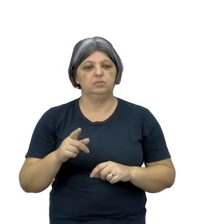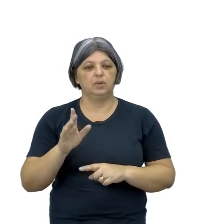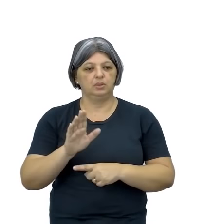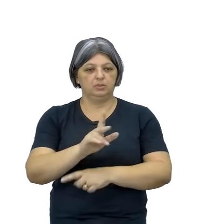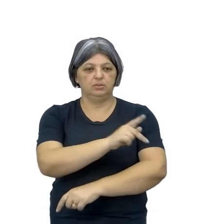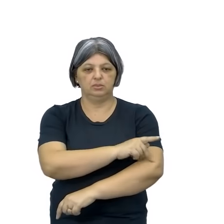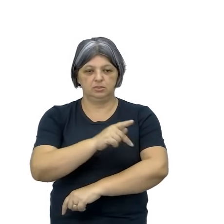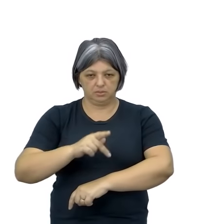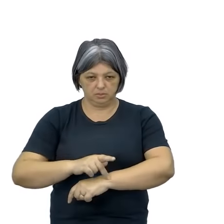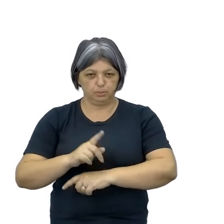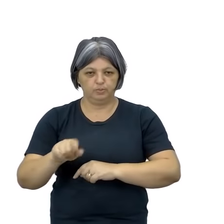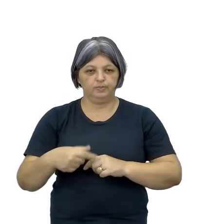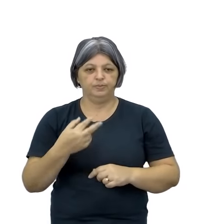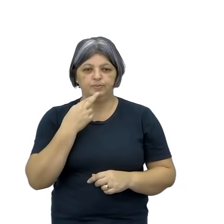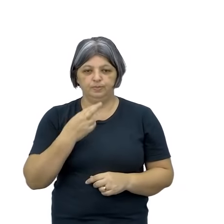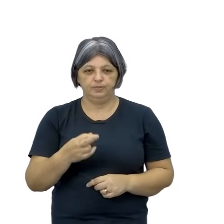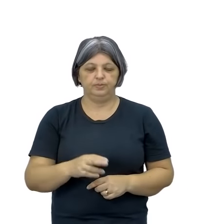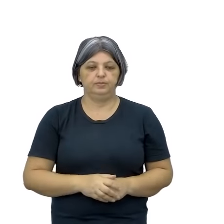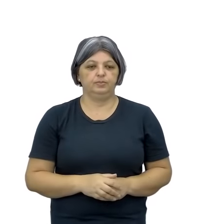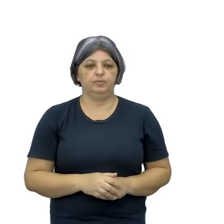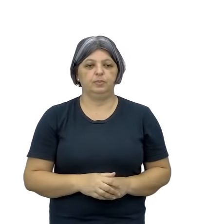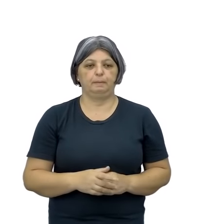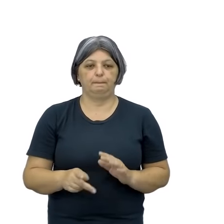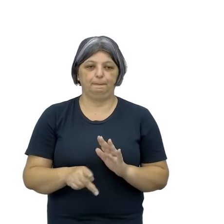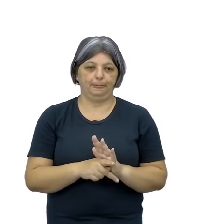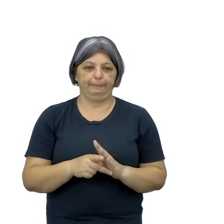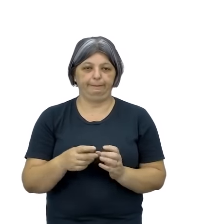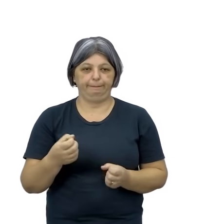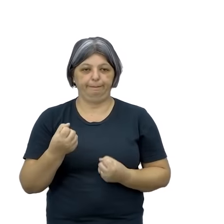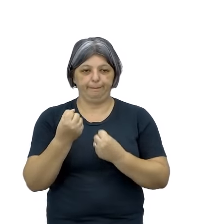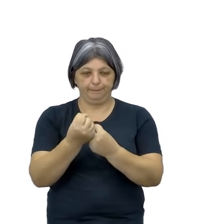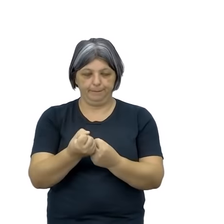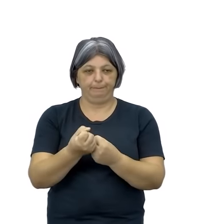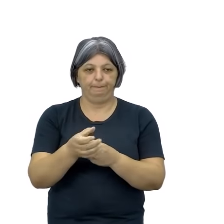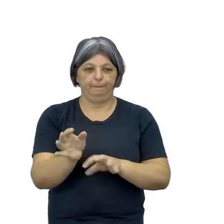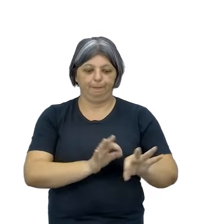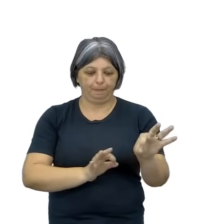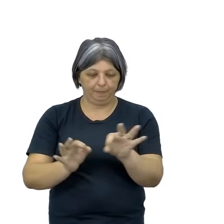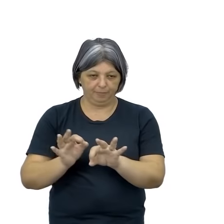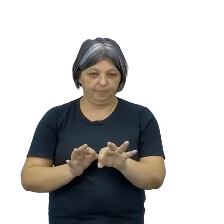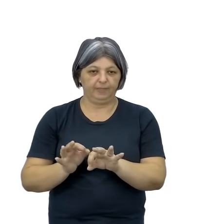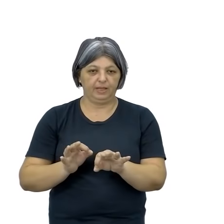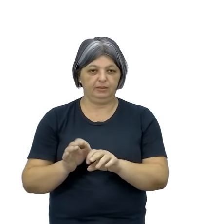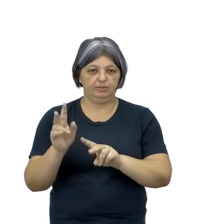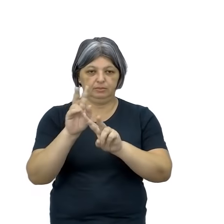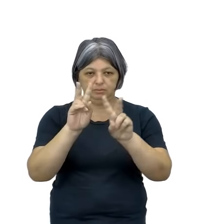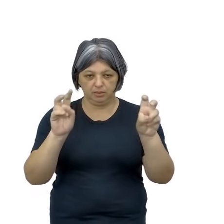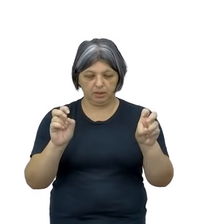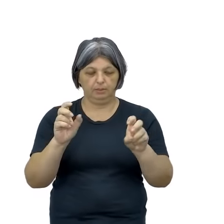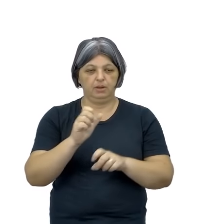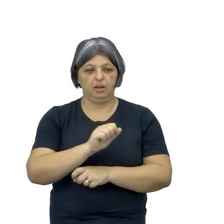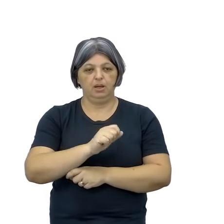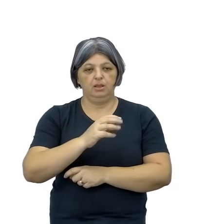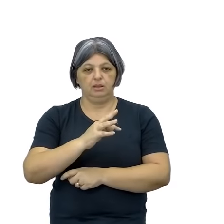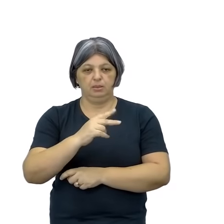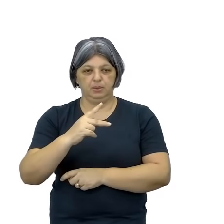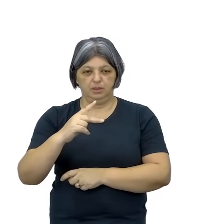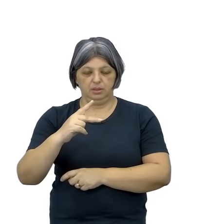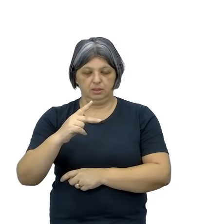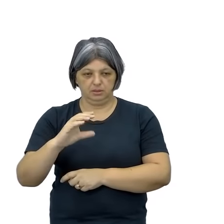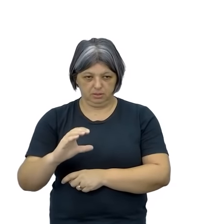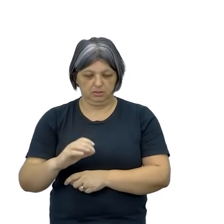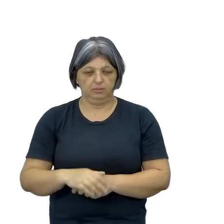da análise de resultados e avaliações para subsidiar o desdobramento da pauta na TPC. Quando nós pensamos